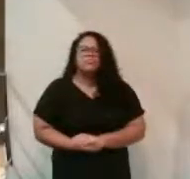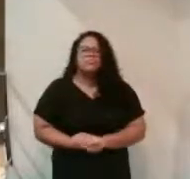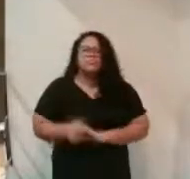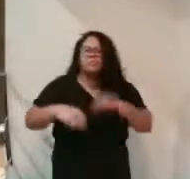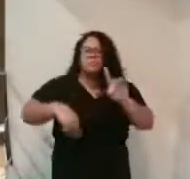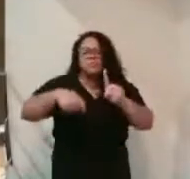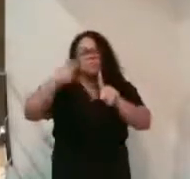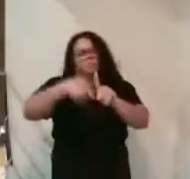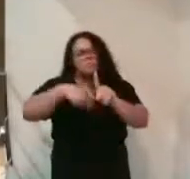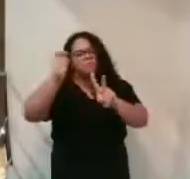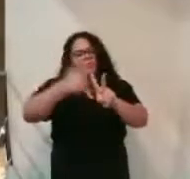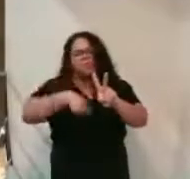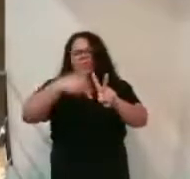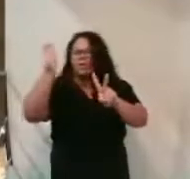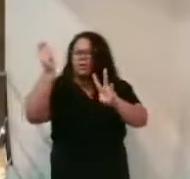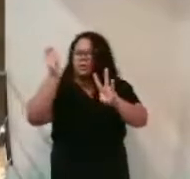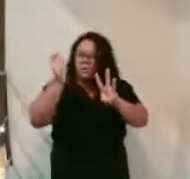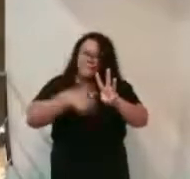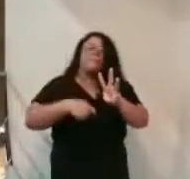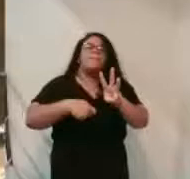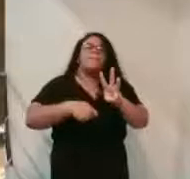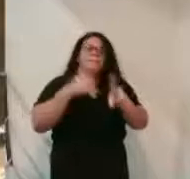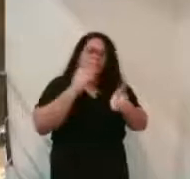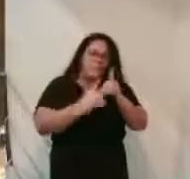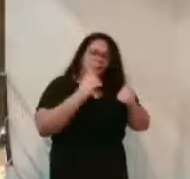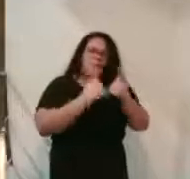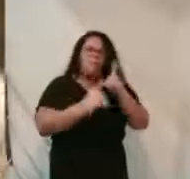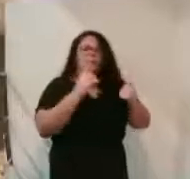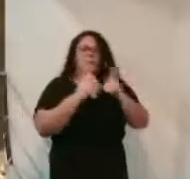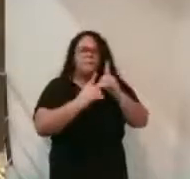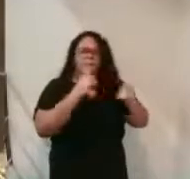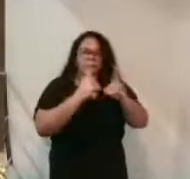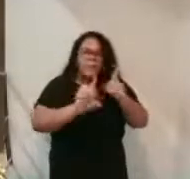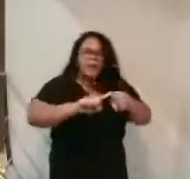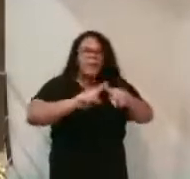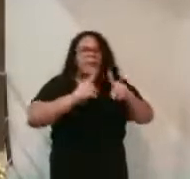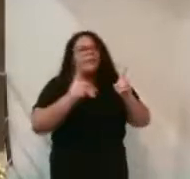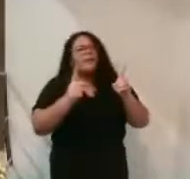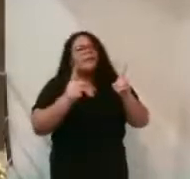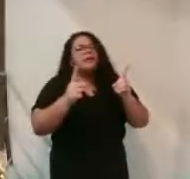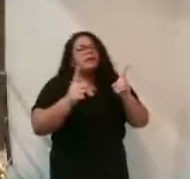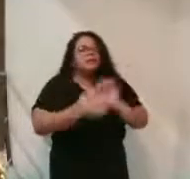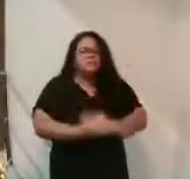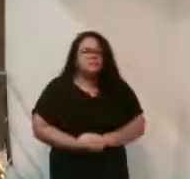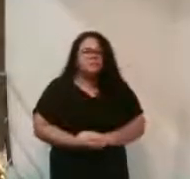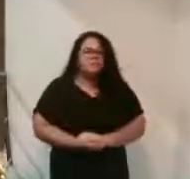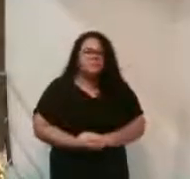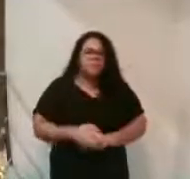só sair da mesa de negociação quando nós tivermos o fator